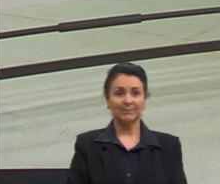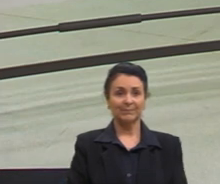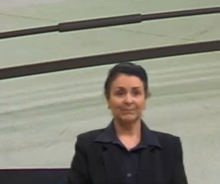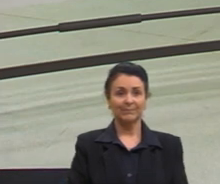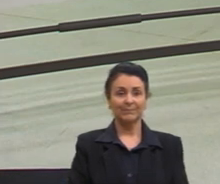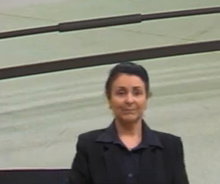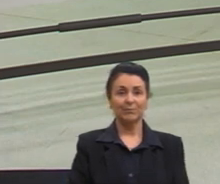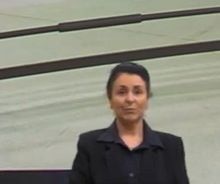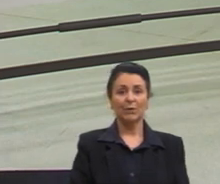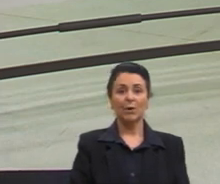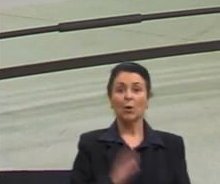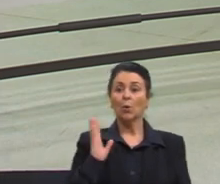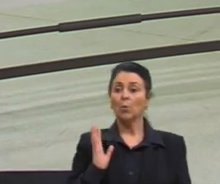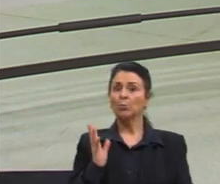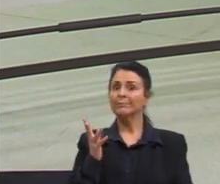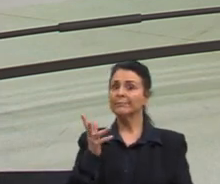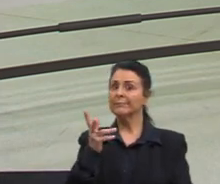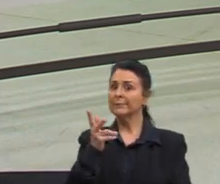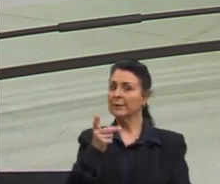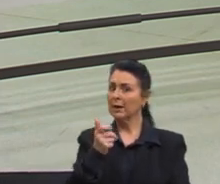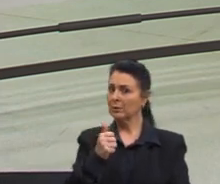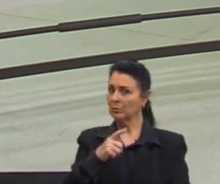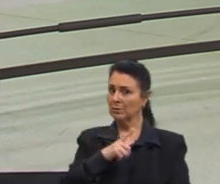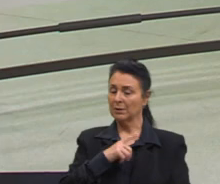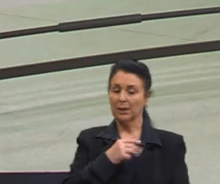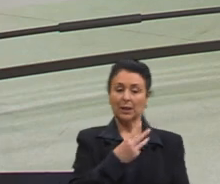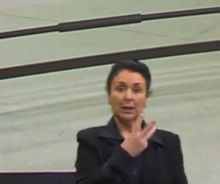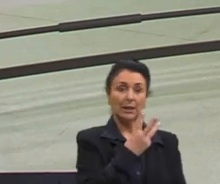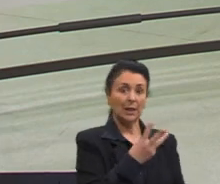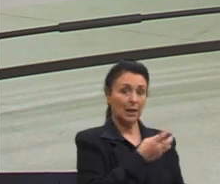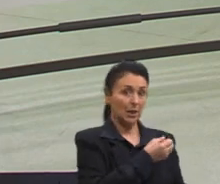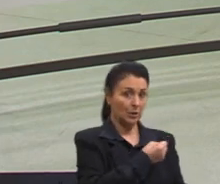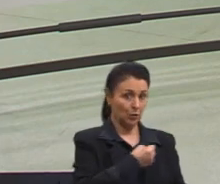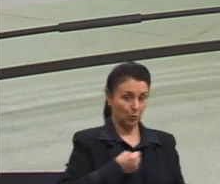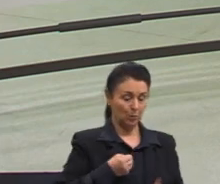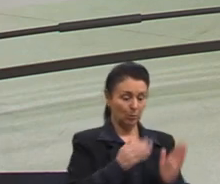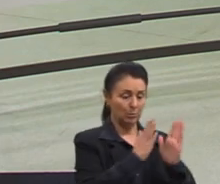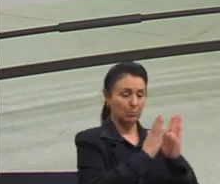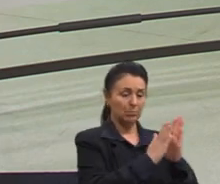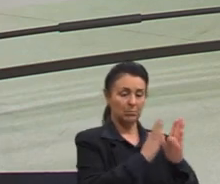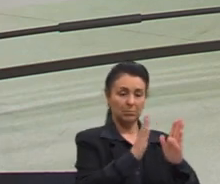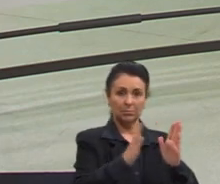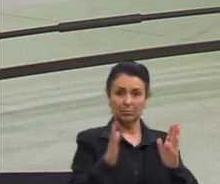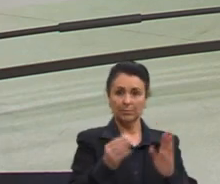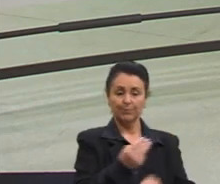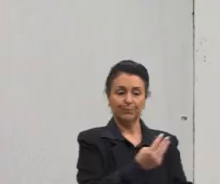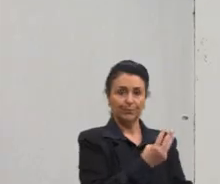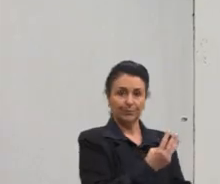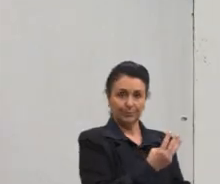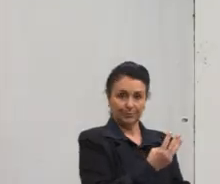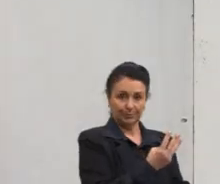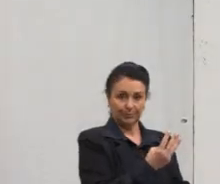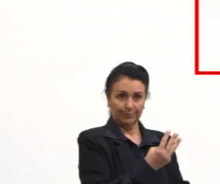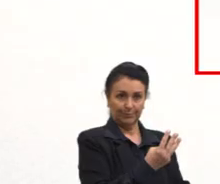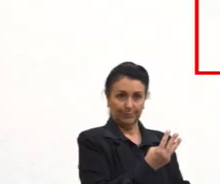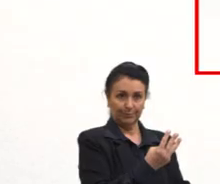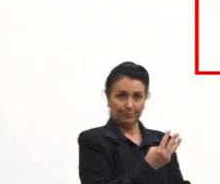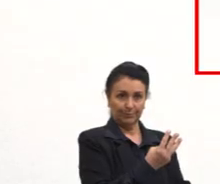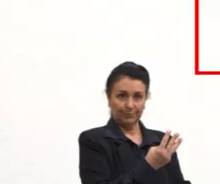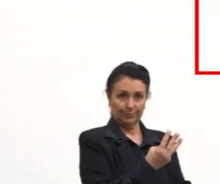bom então os dados que nós temos ali três números consecutivos tão três números